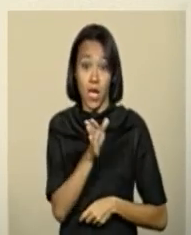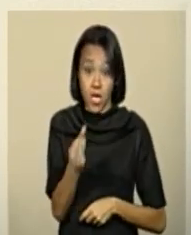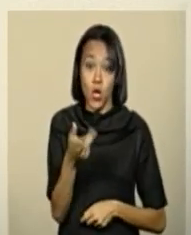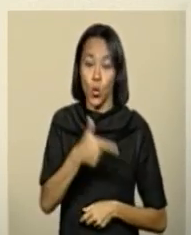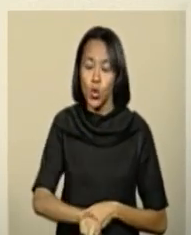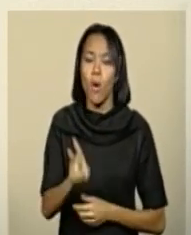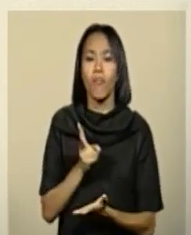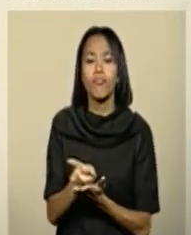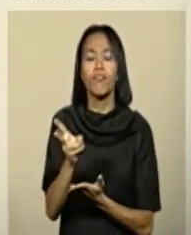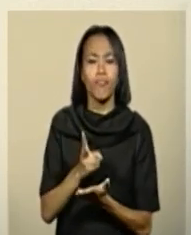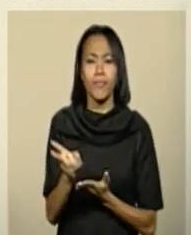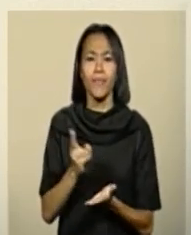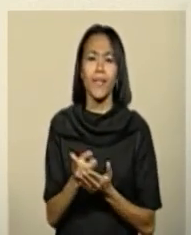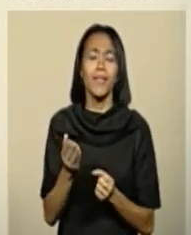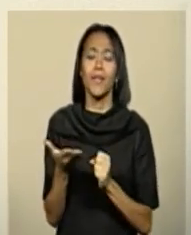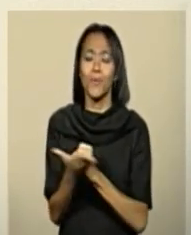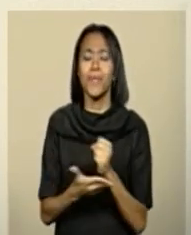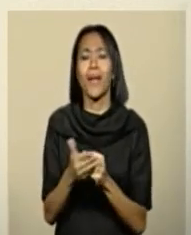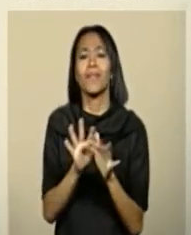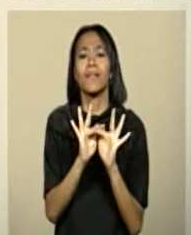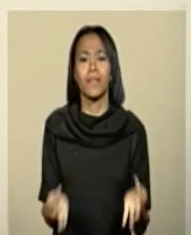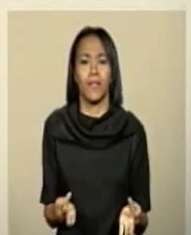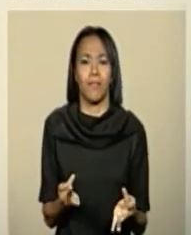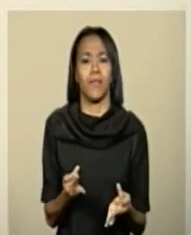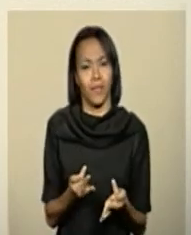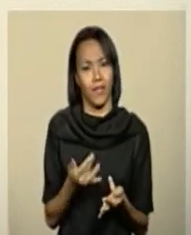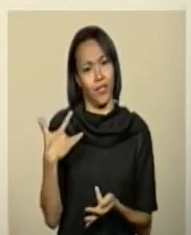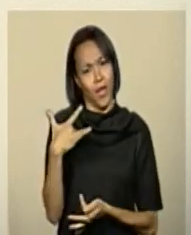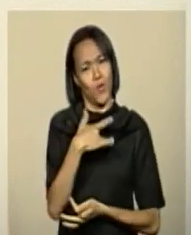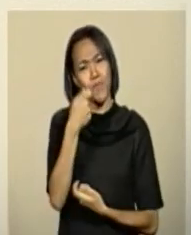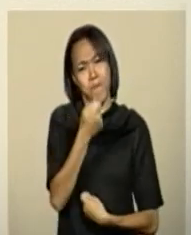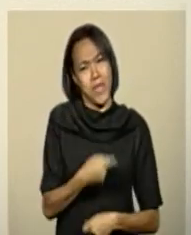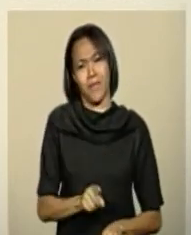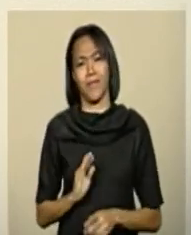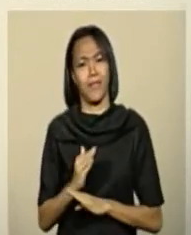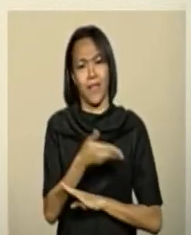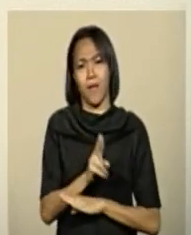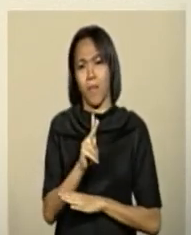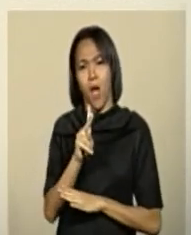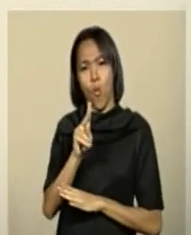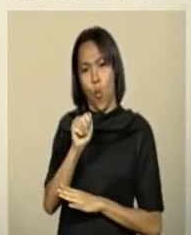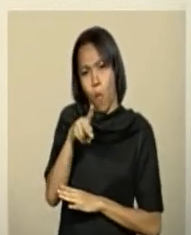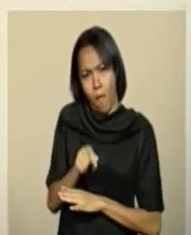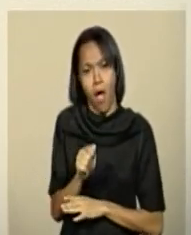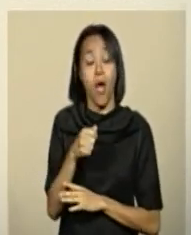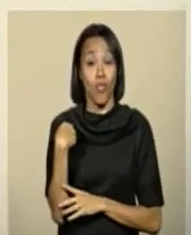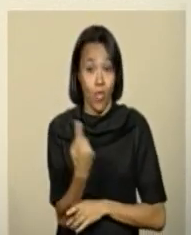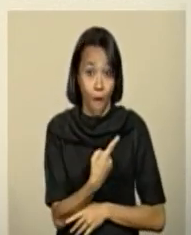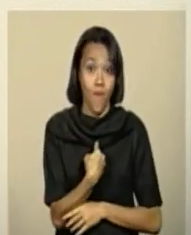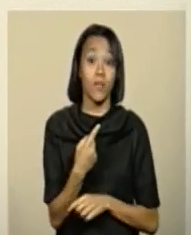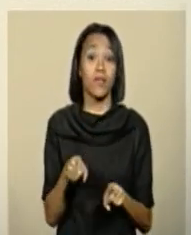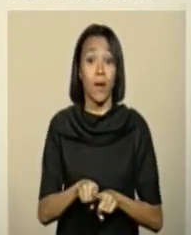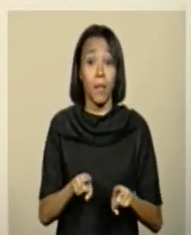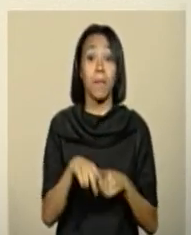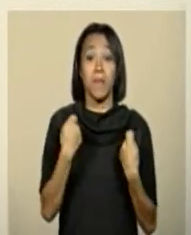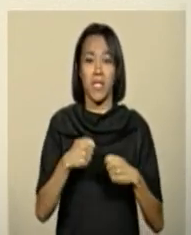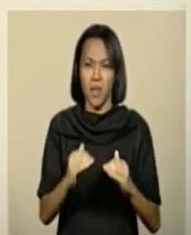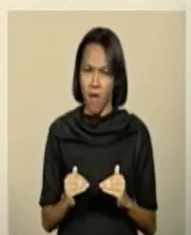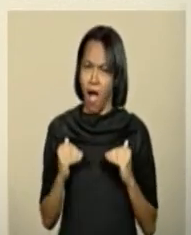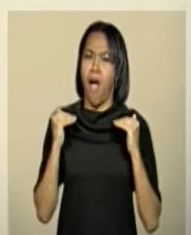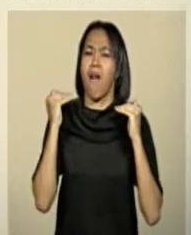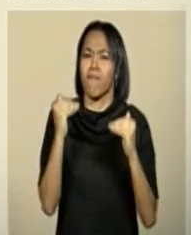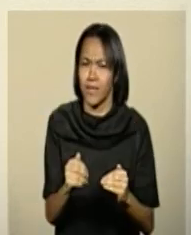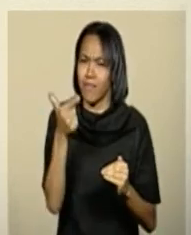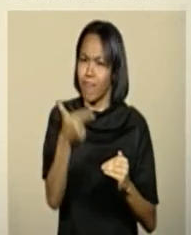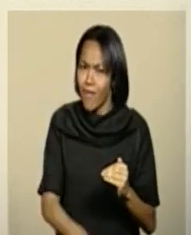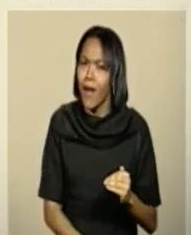o tratamento nas unidades básicas de saúde e não precisa ir na UPA. Nós ainda, Luciano, precisamos avançar